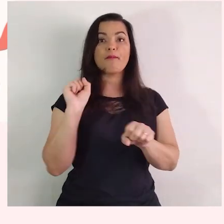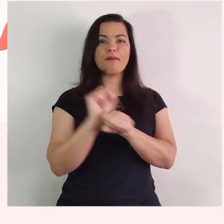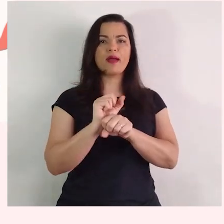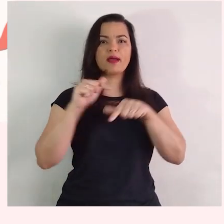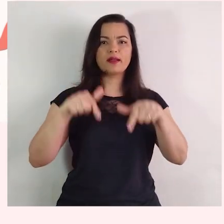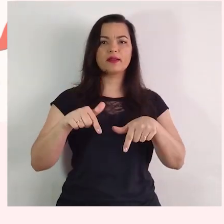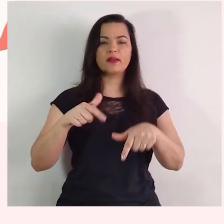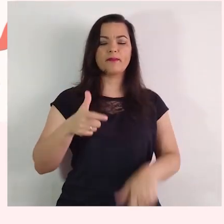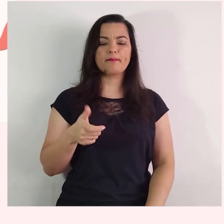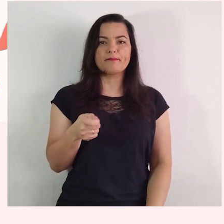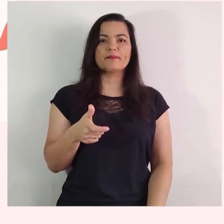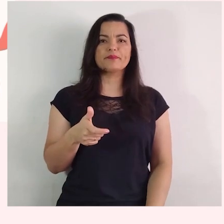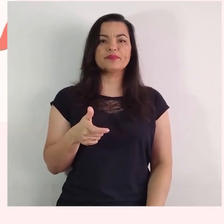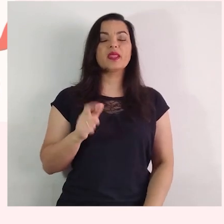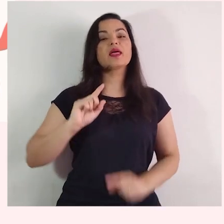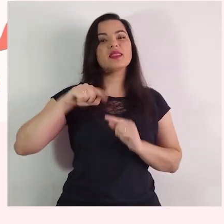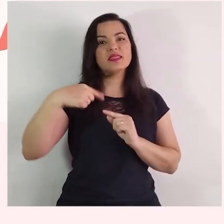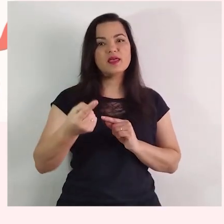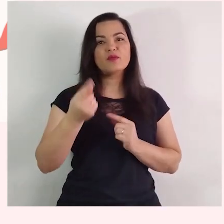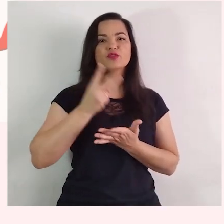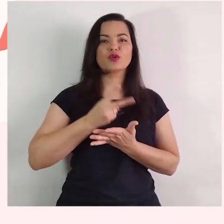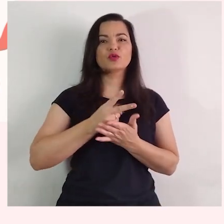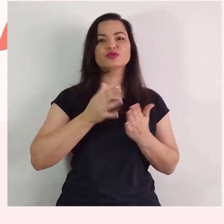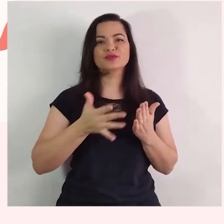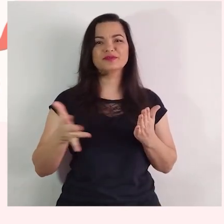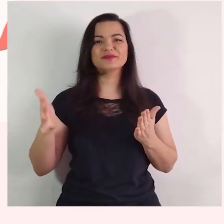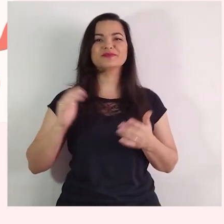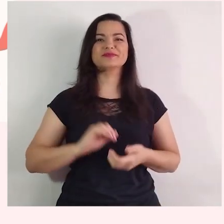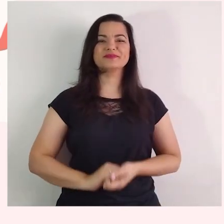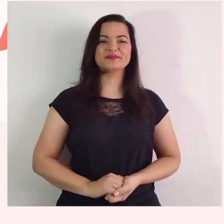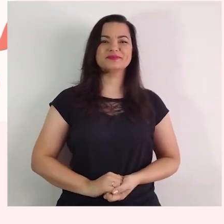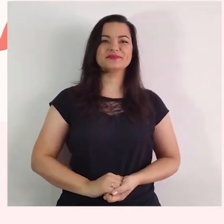pause esse vídeo e depois coloque para reproduzir.